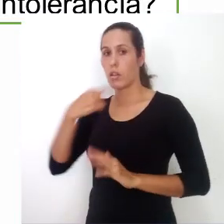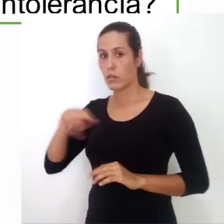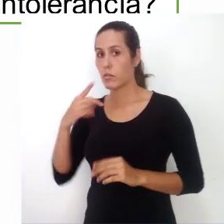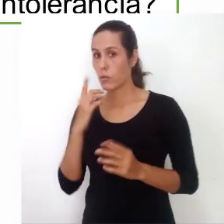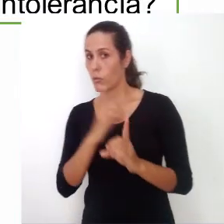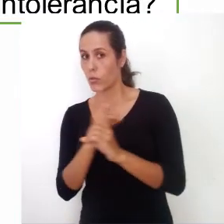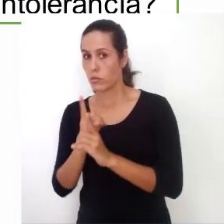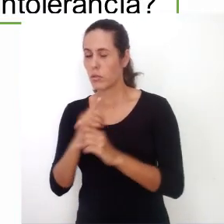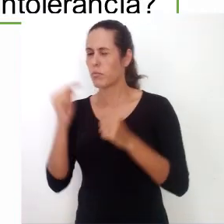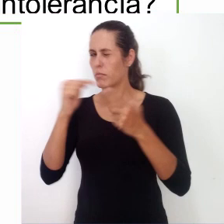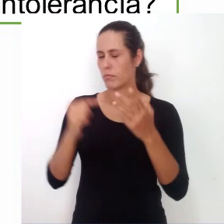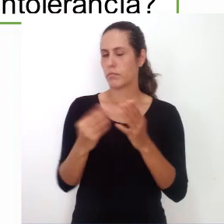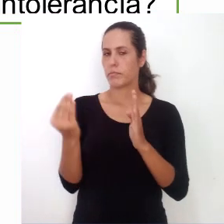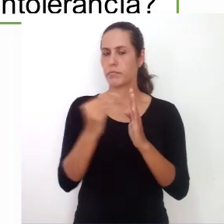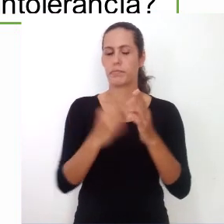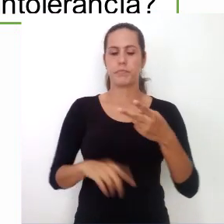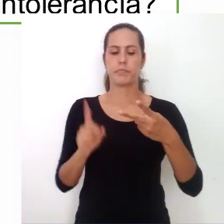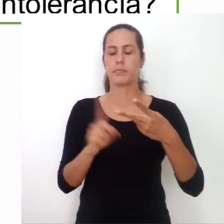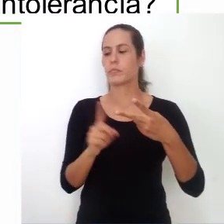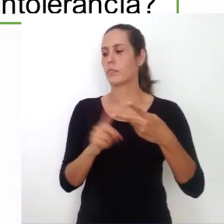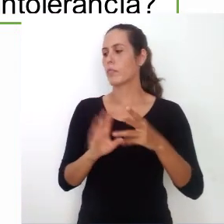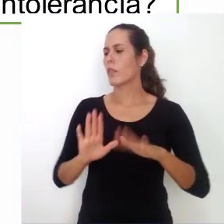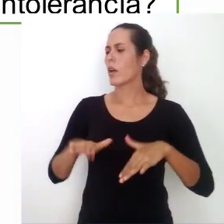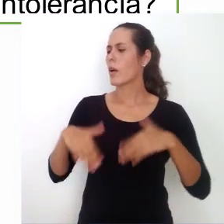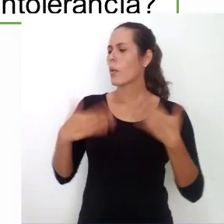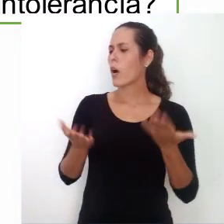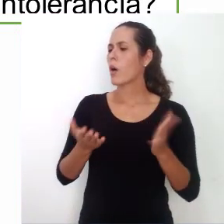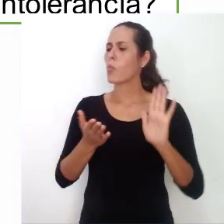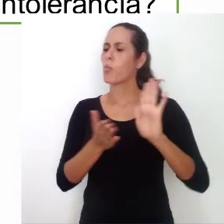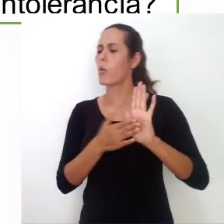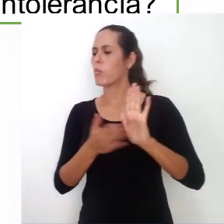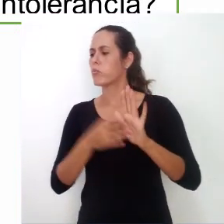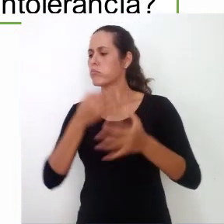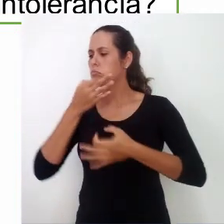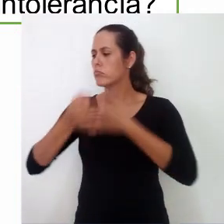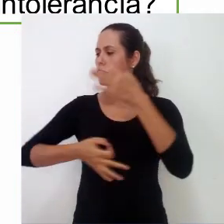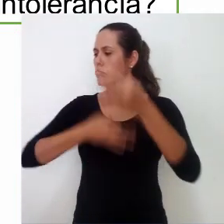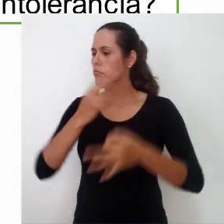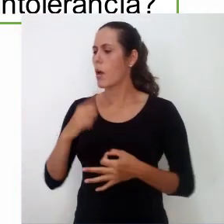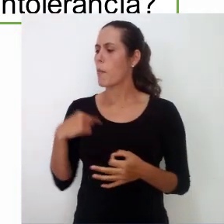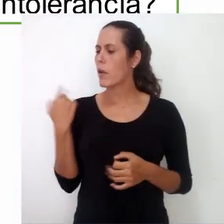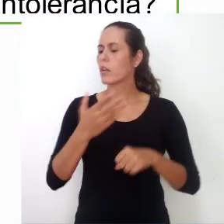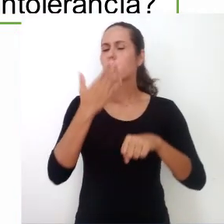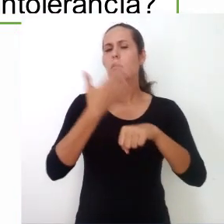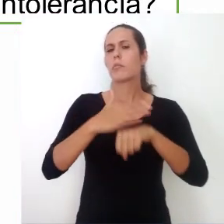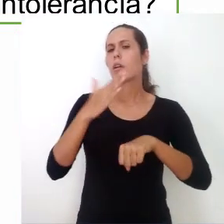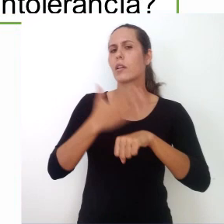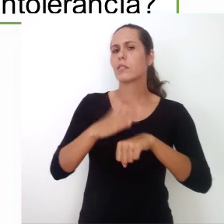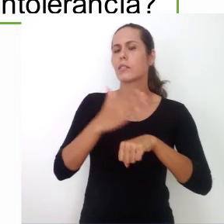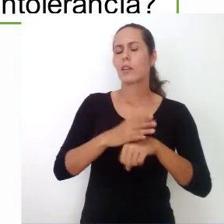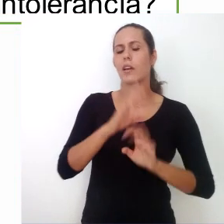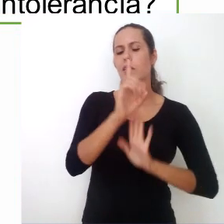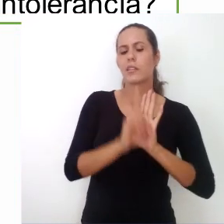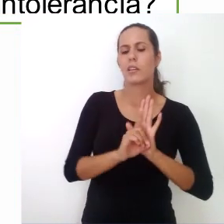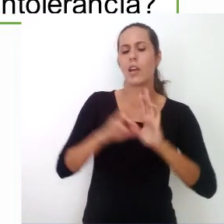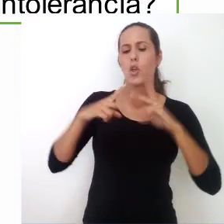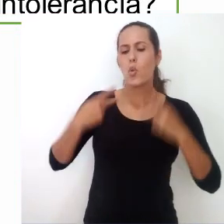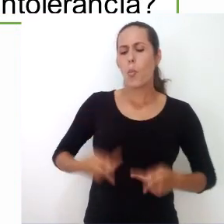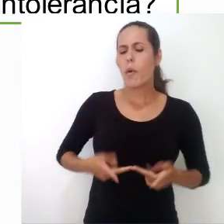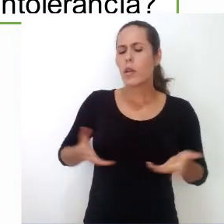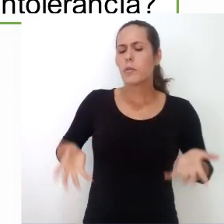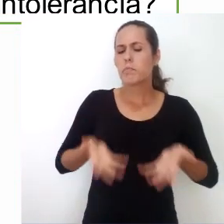ponto, quais seriam as medidas para praticarmos em nossa comunidade o respeito aos direitos